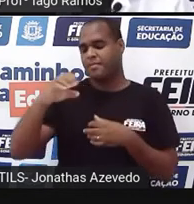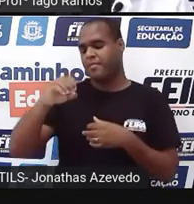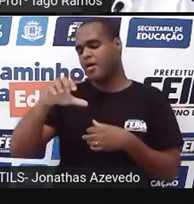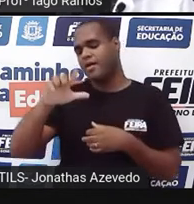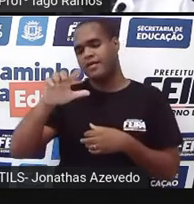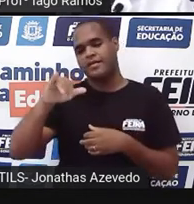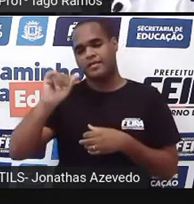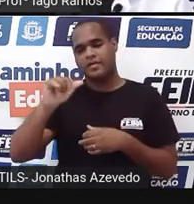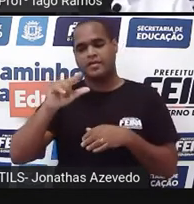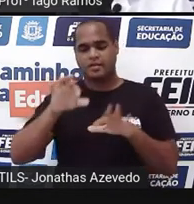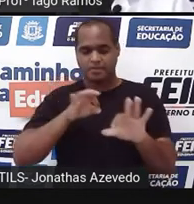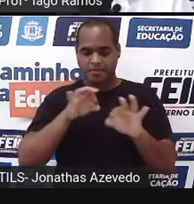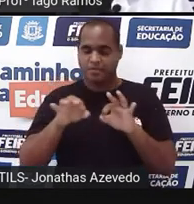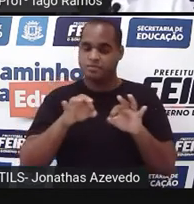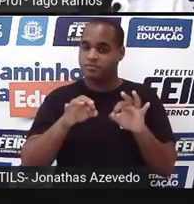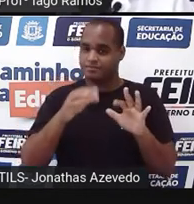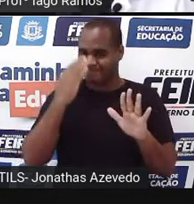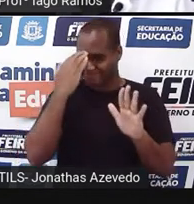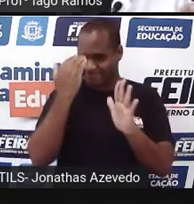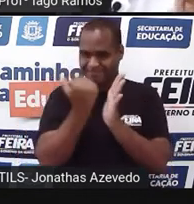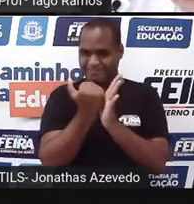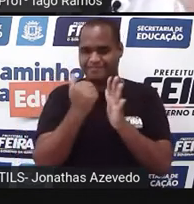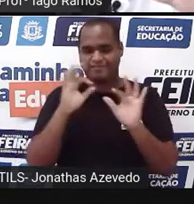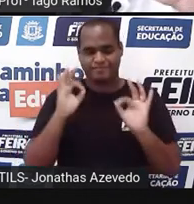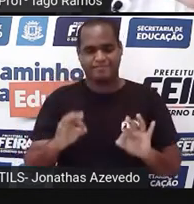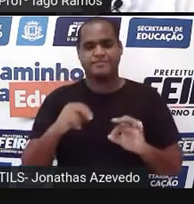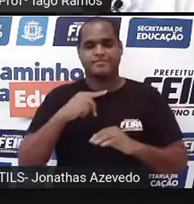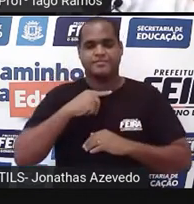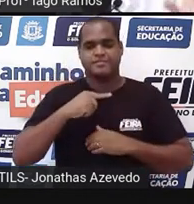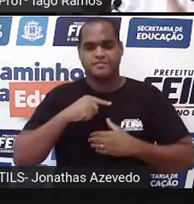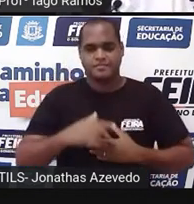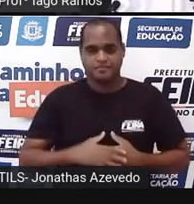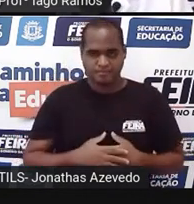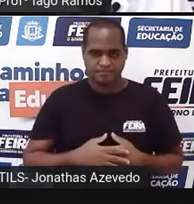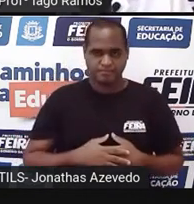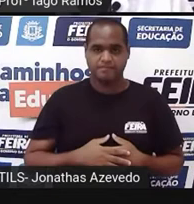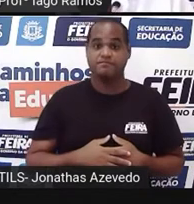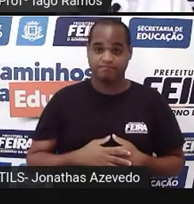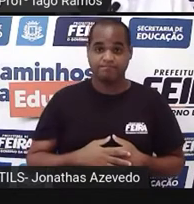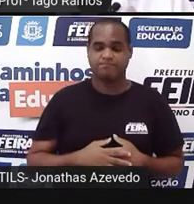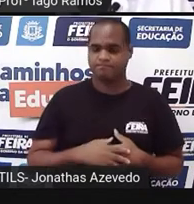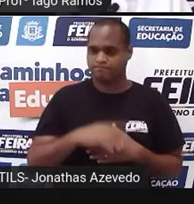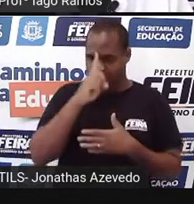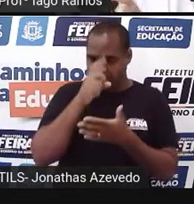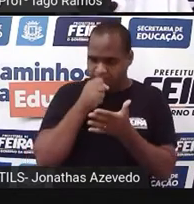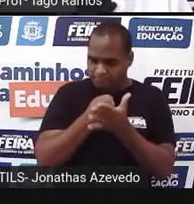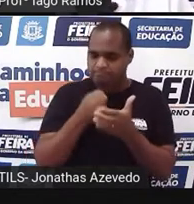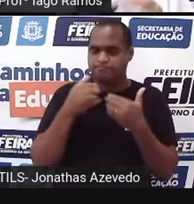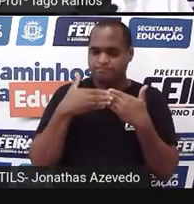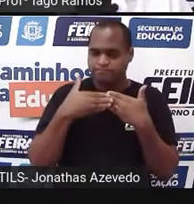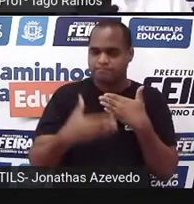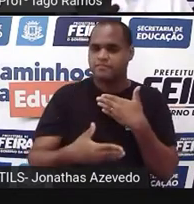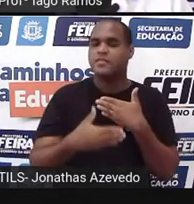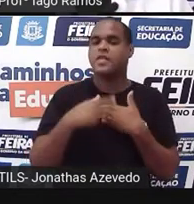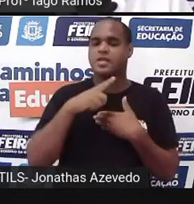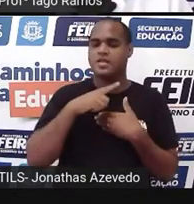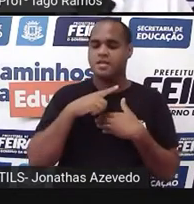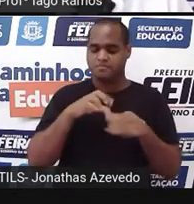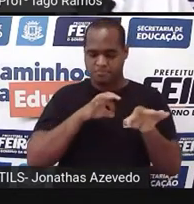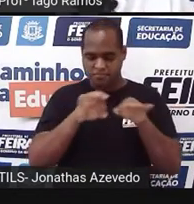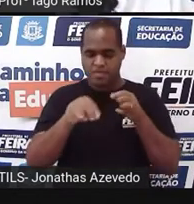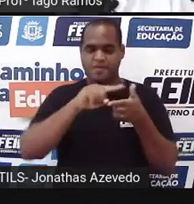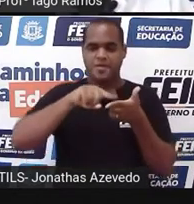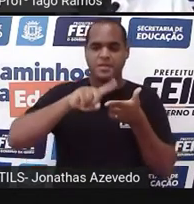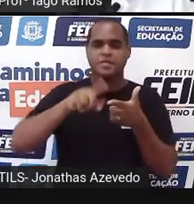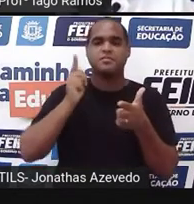que é elaborar um plano né um plano de ação tá o plano que a gente vai usar para resolver o problema